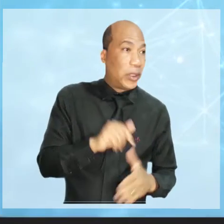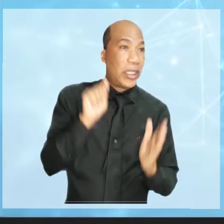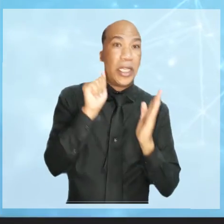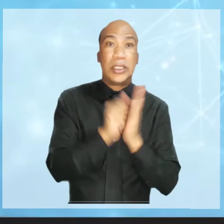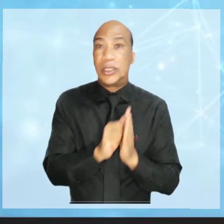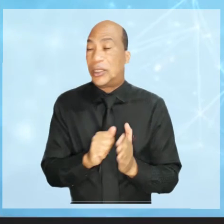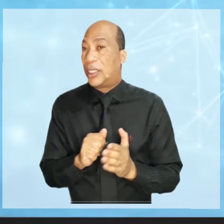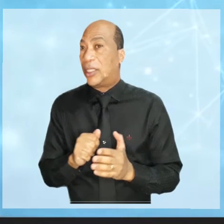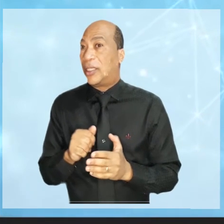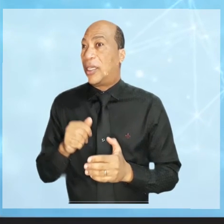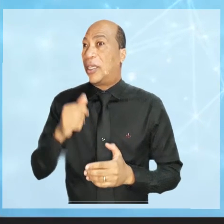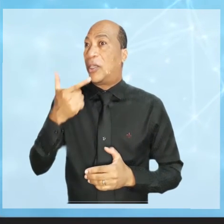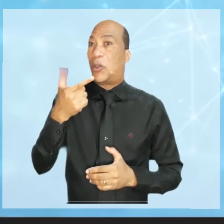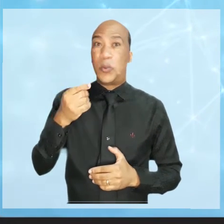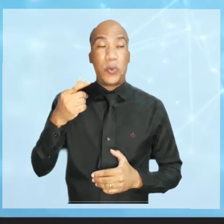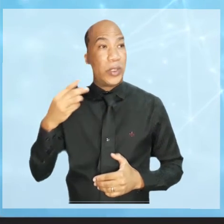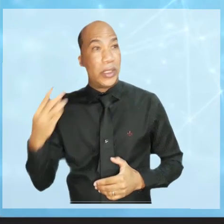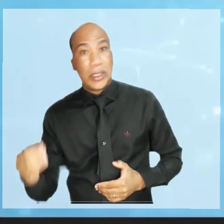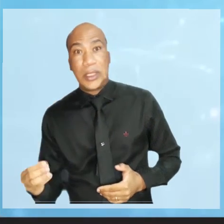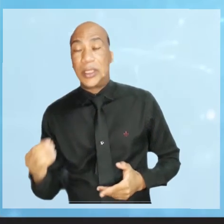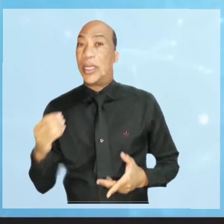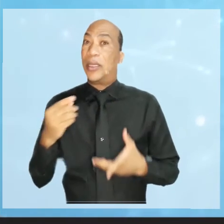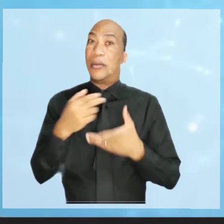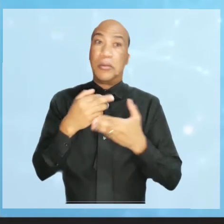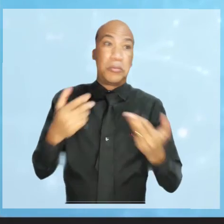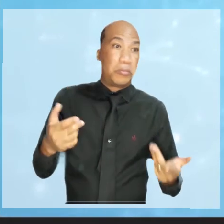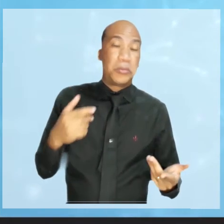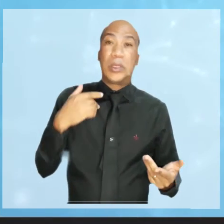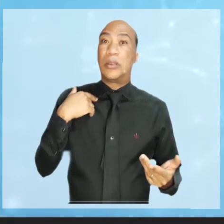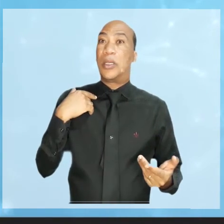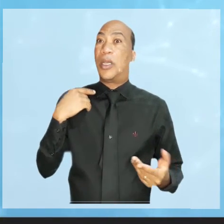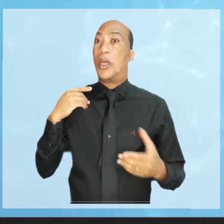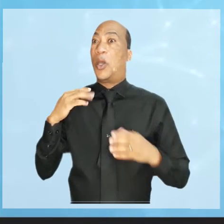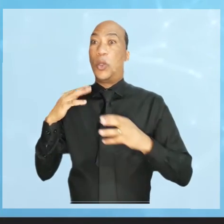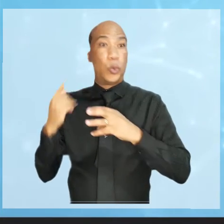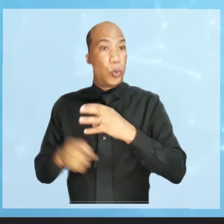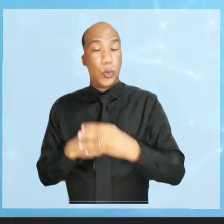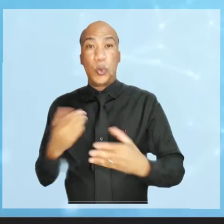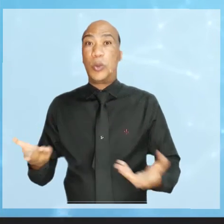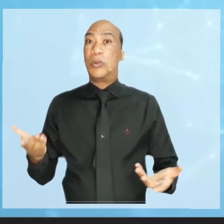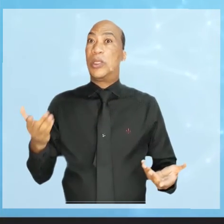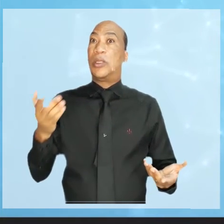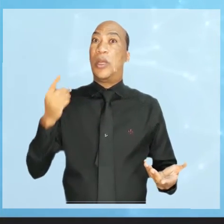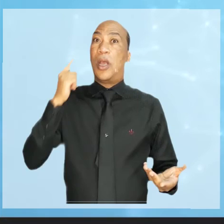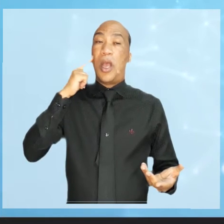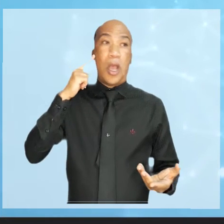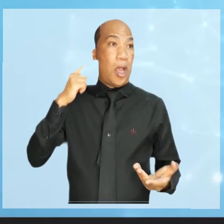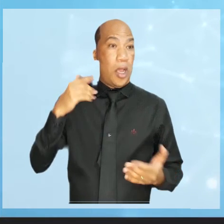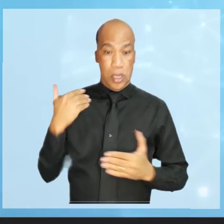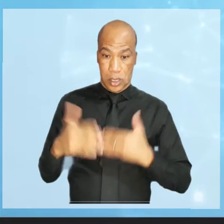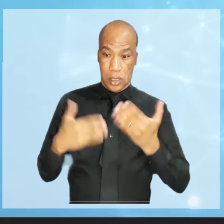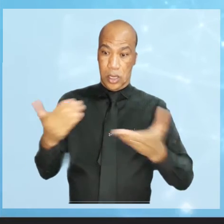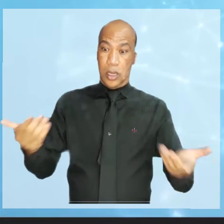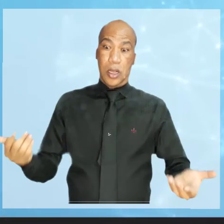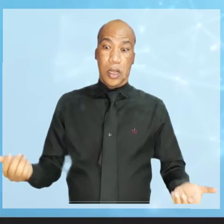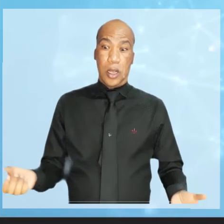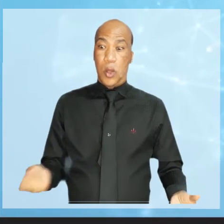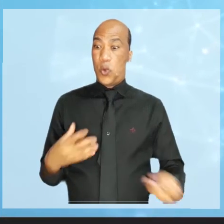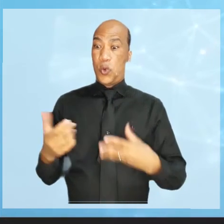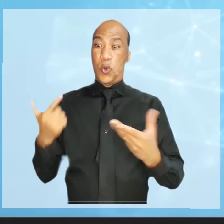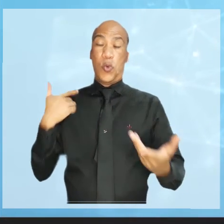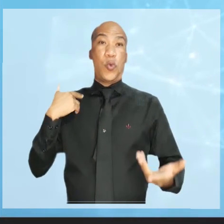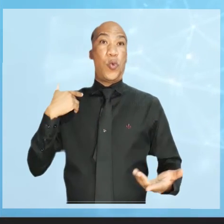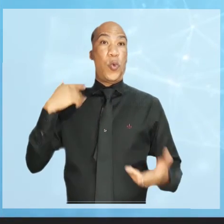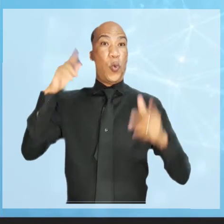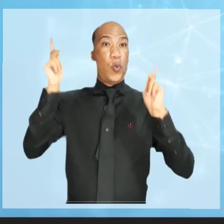que busca fortalecer a paz universal. O investimento na IA para gerar ativos de inteligência voltados